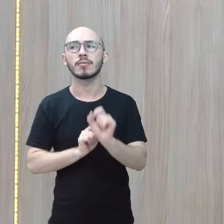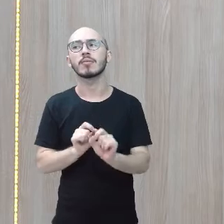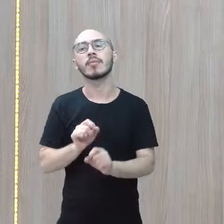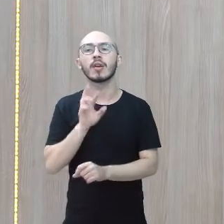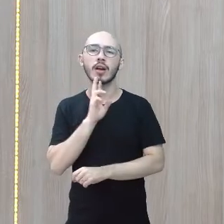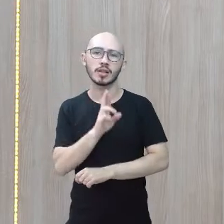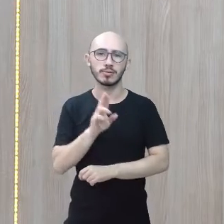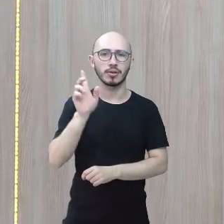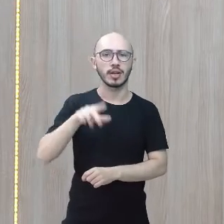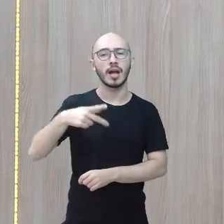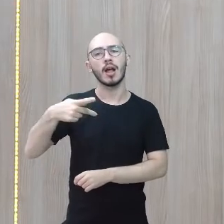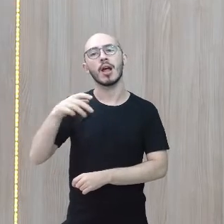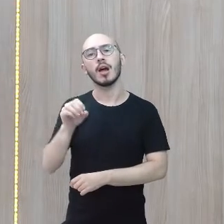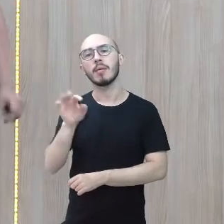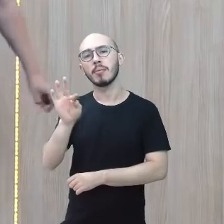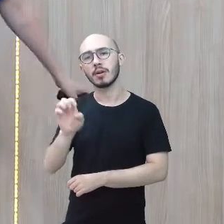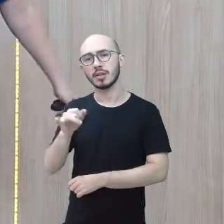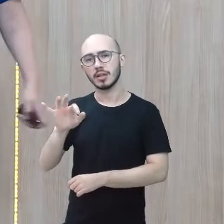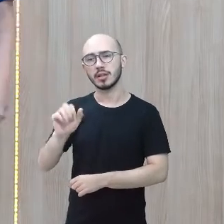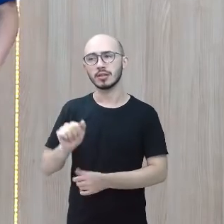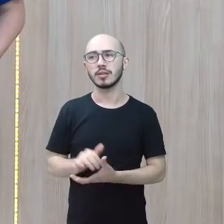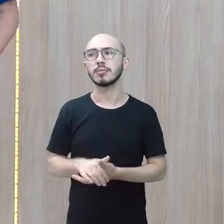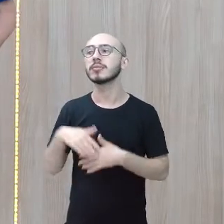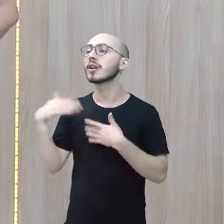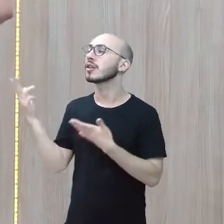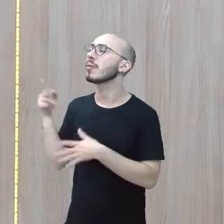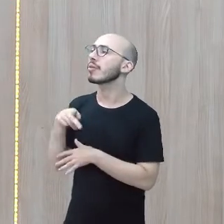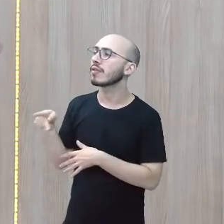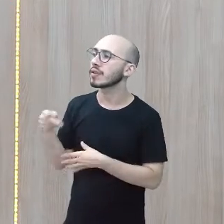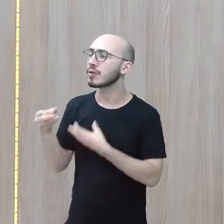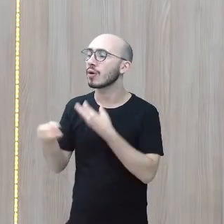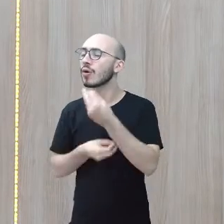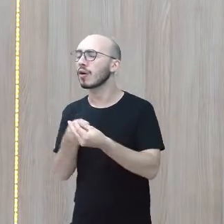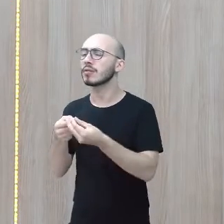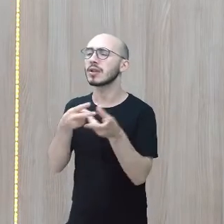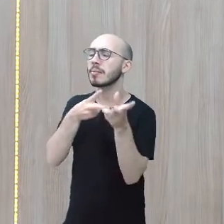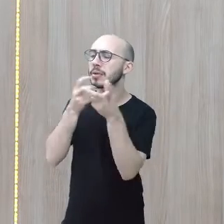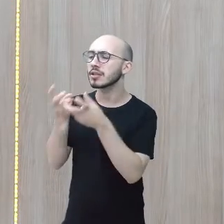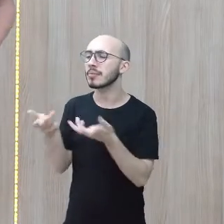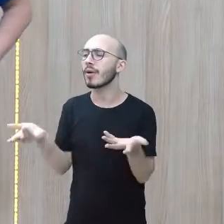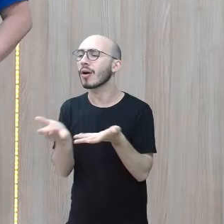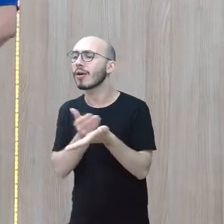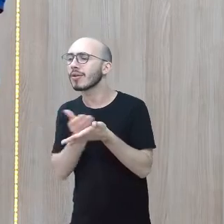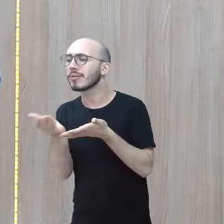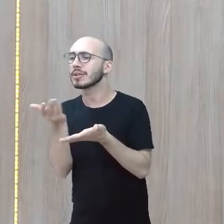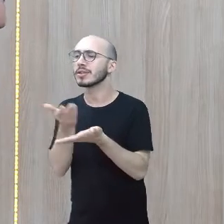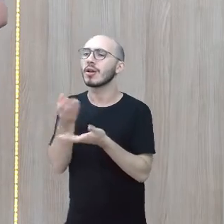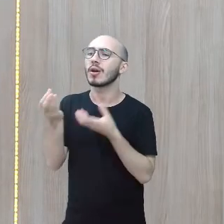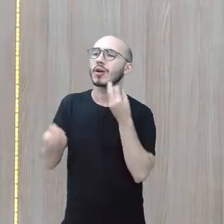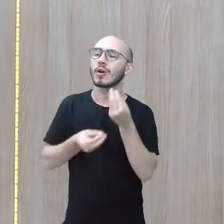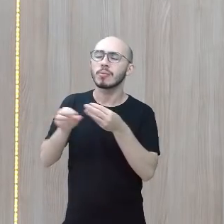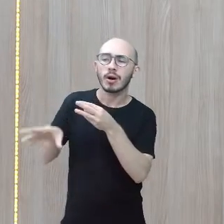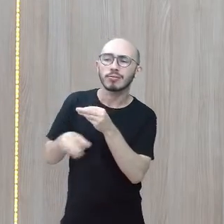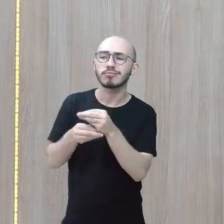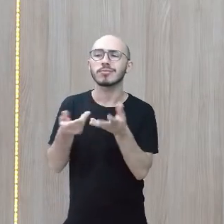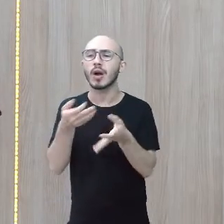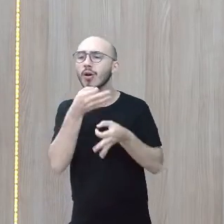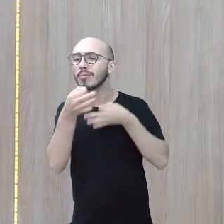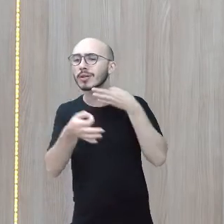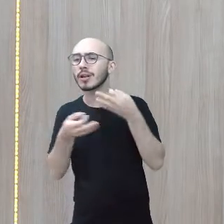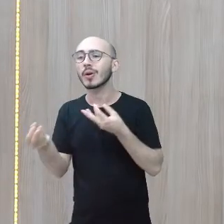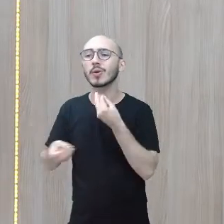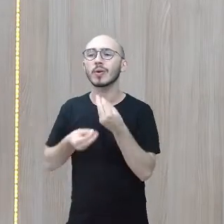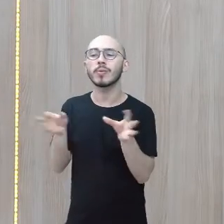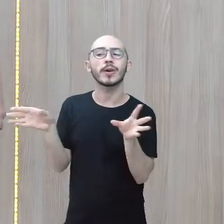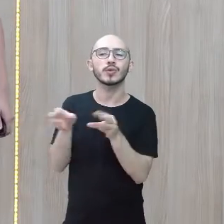nossa potência, beleza? Diga lá, professor Pedro, a sua percepção até esse primeiro momento aqui, os seus comentários sobre esse resuminho da